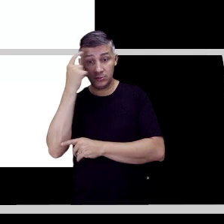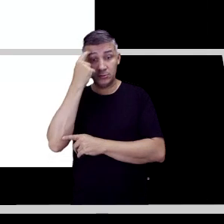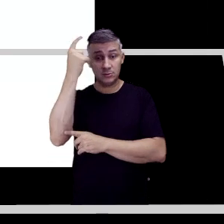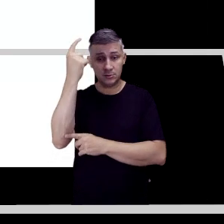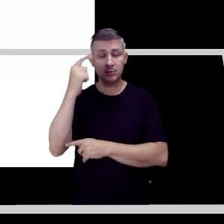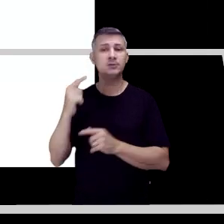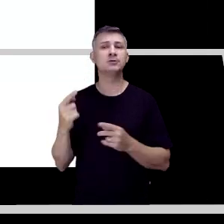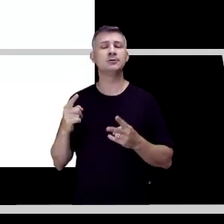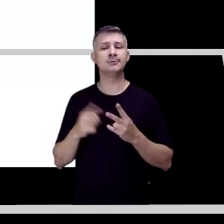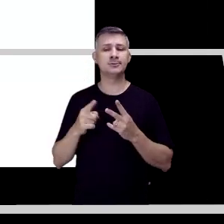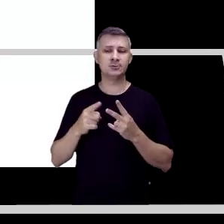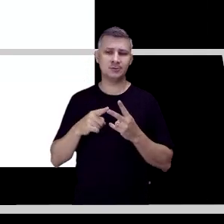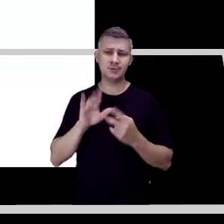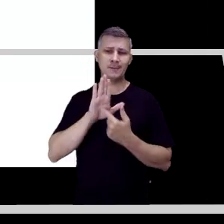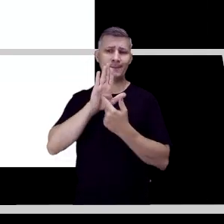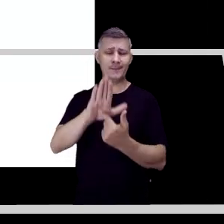uma outra, aí